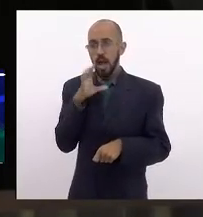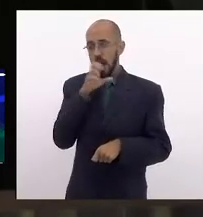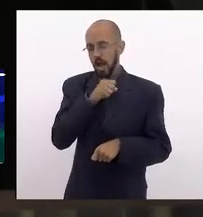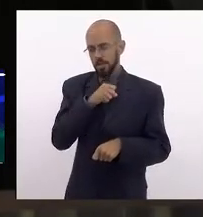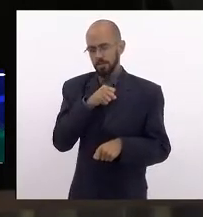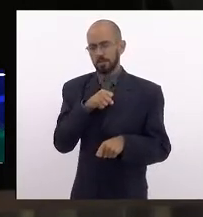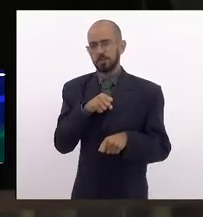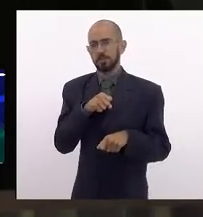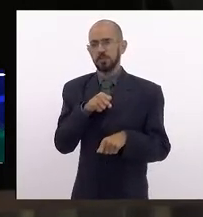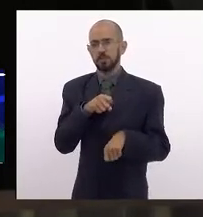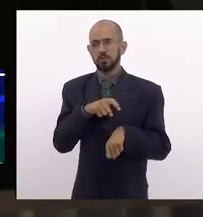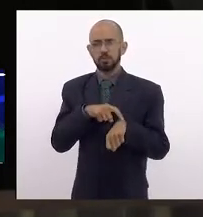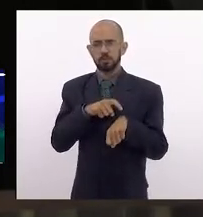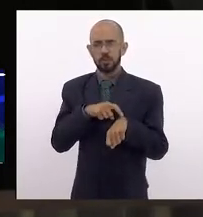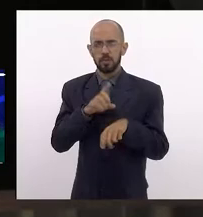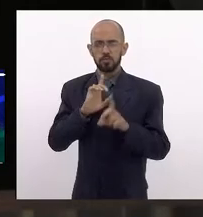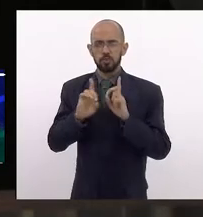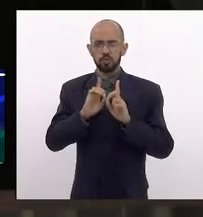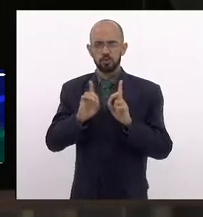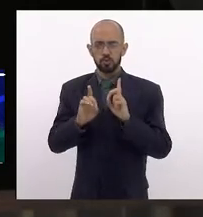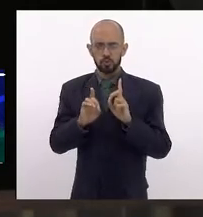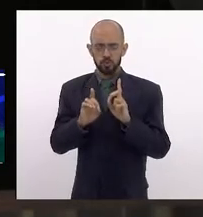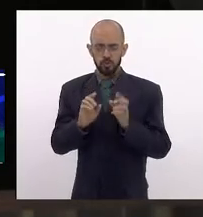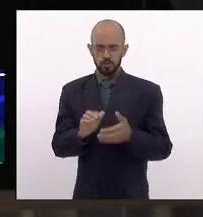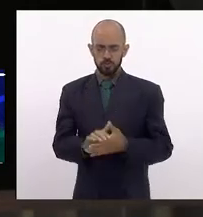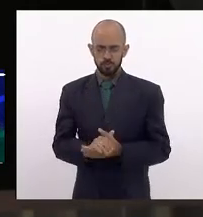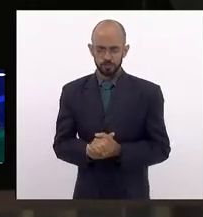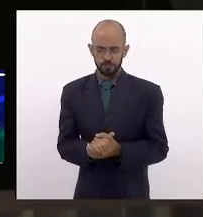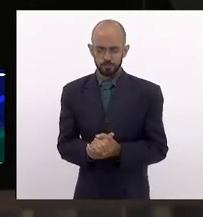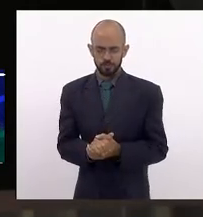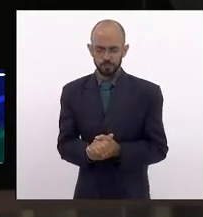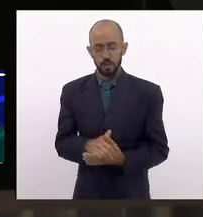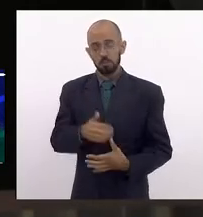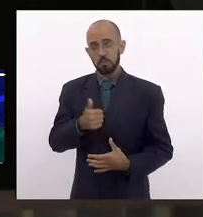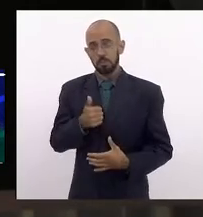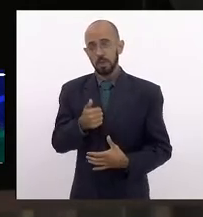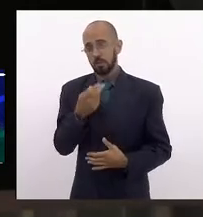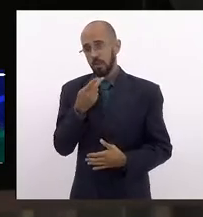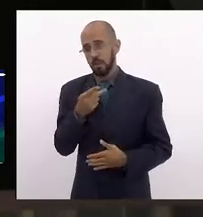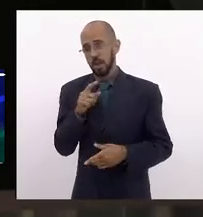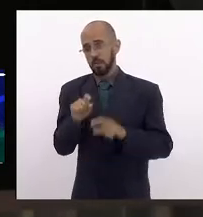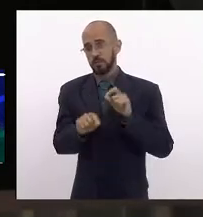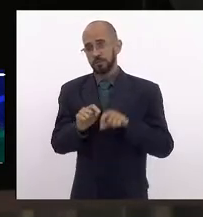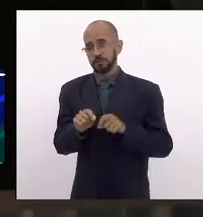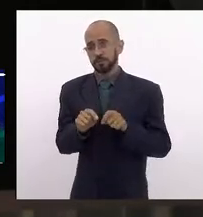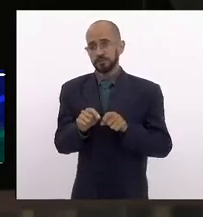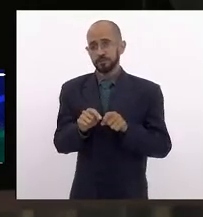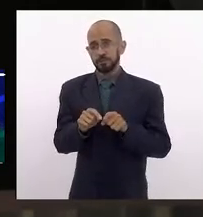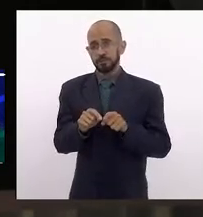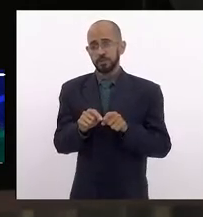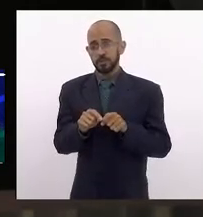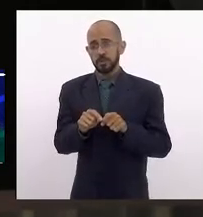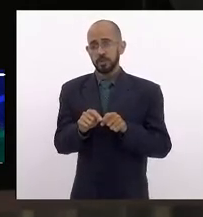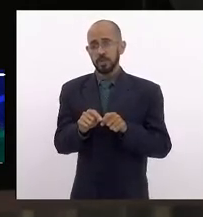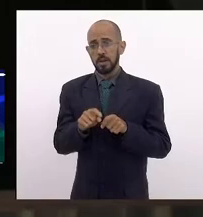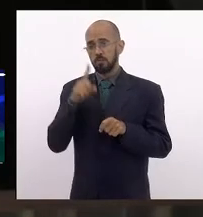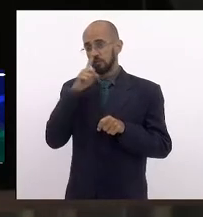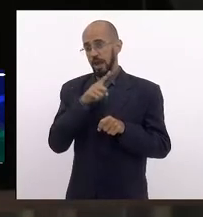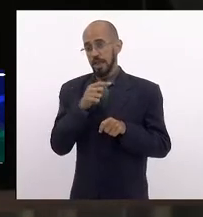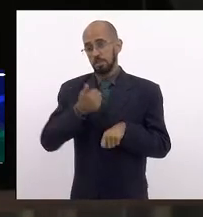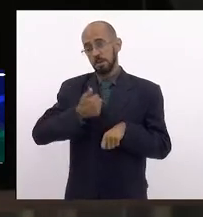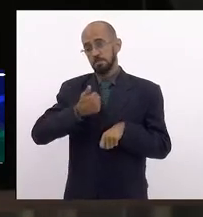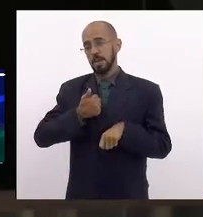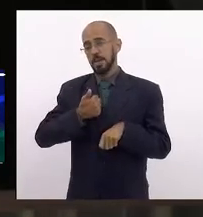rapidamente o tempo de discussão nesta Tribuna primeiro para dizer que a primeira irregularidade apontada